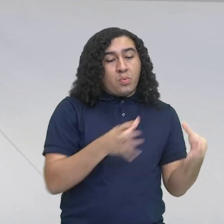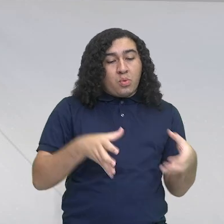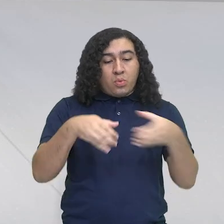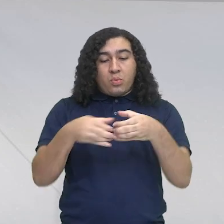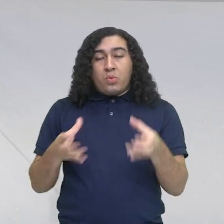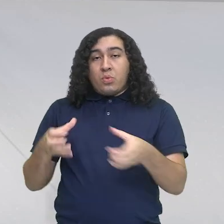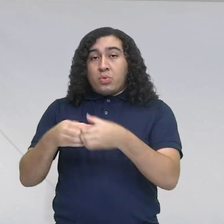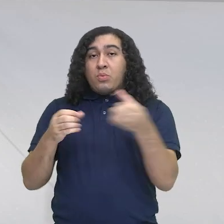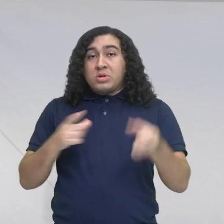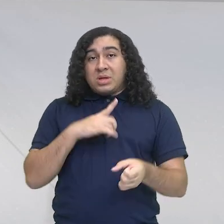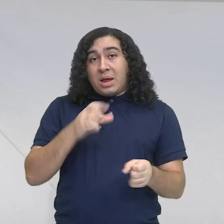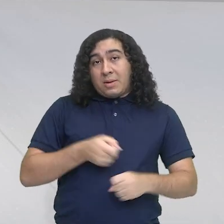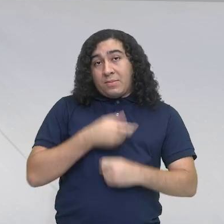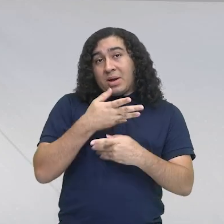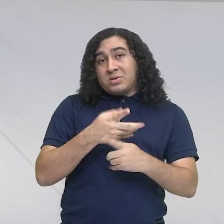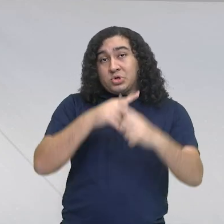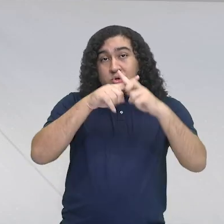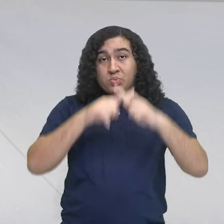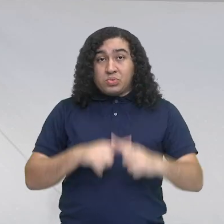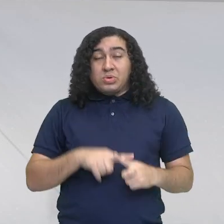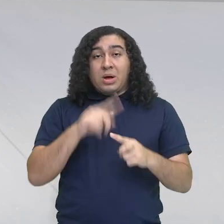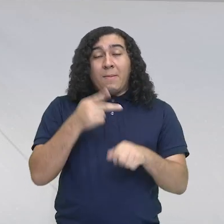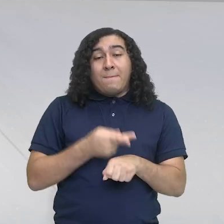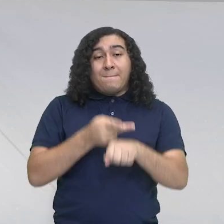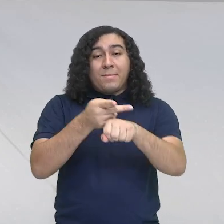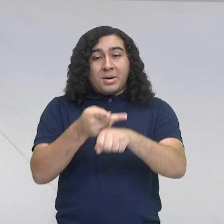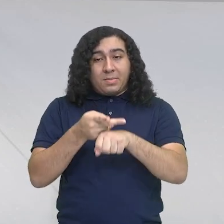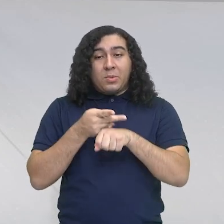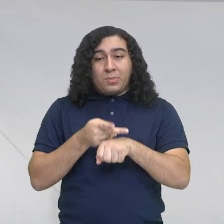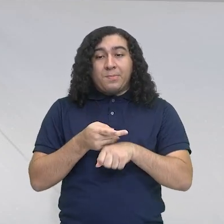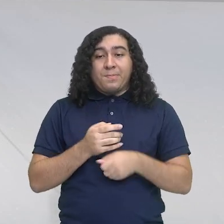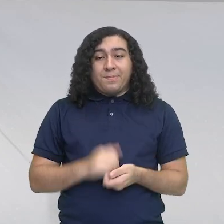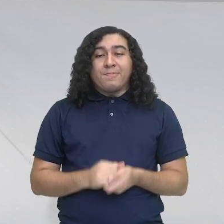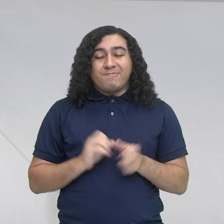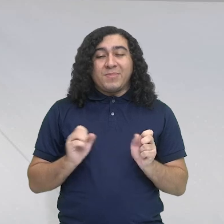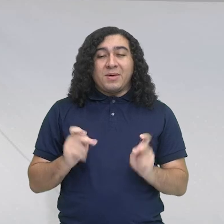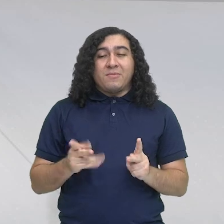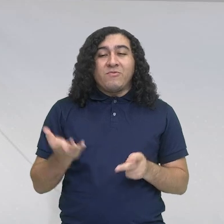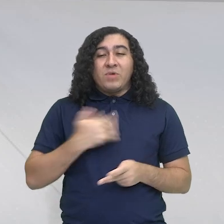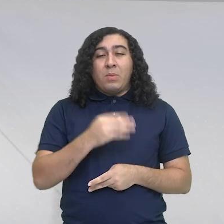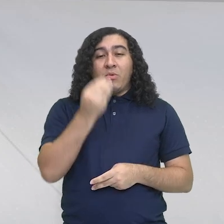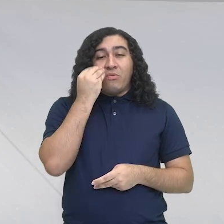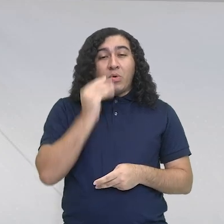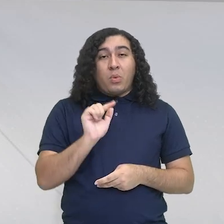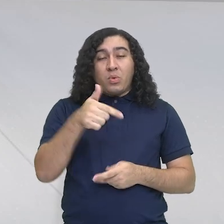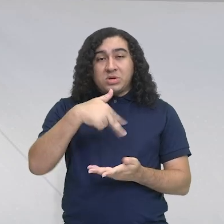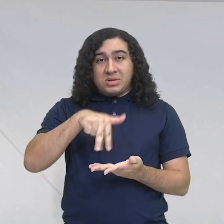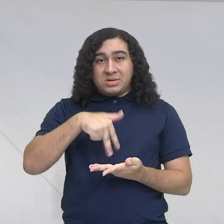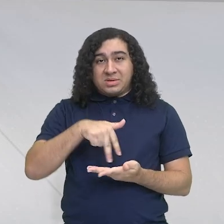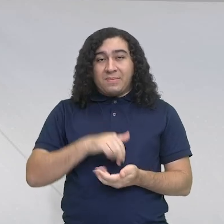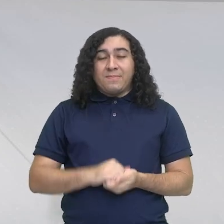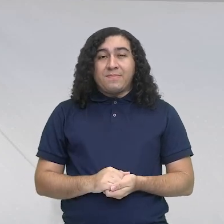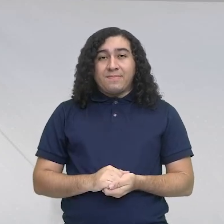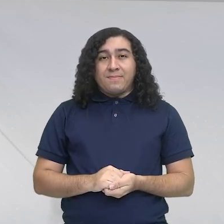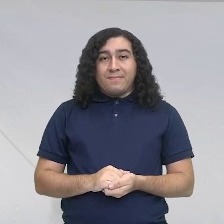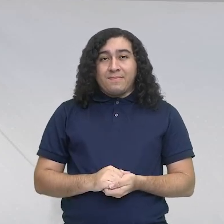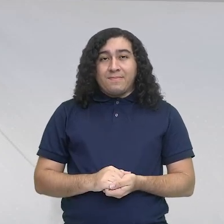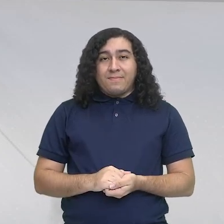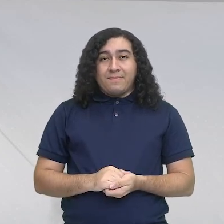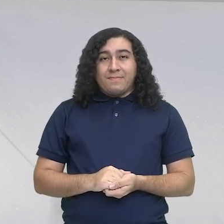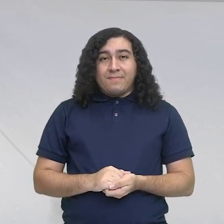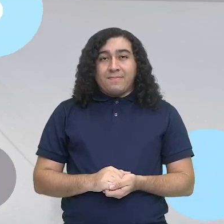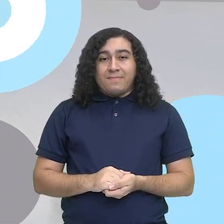suas apresentações, disputando então o título, ok? Muito bem, vamos rever agora outra dança folclórica?